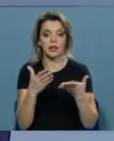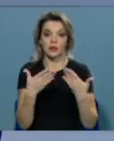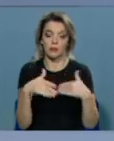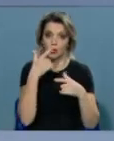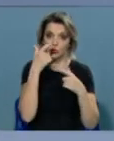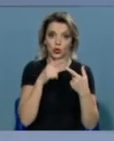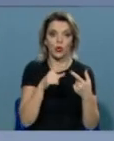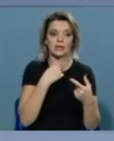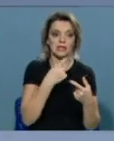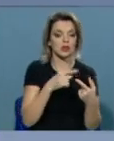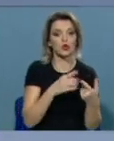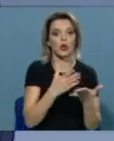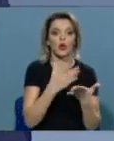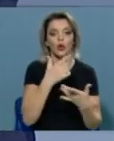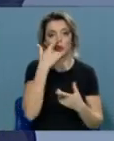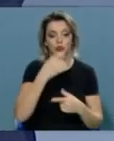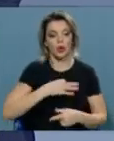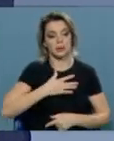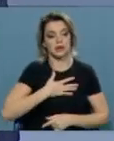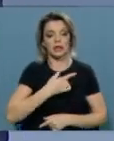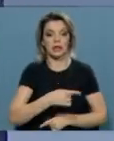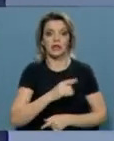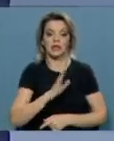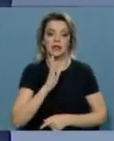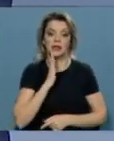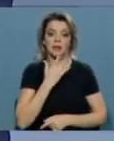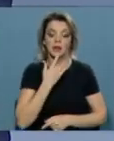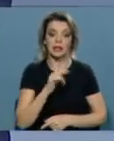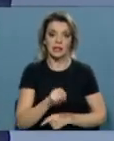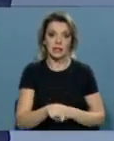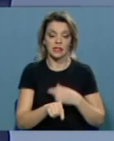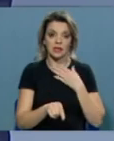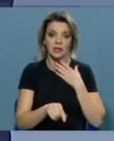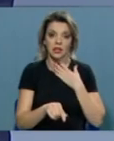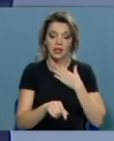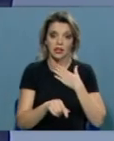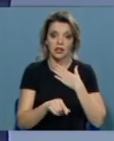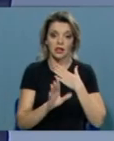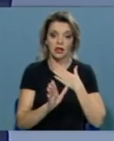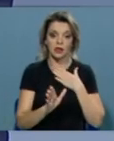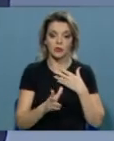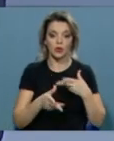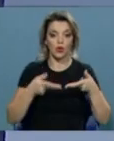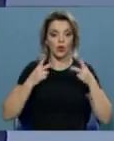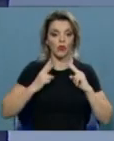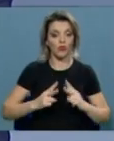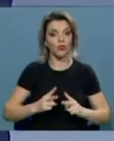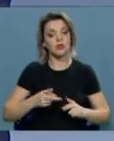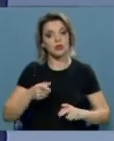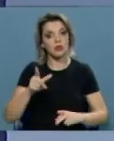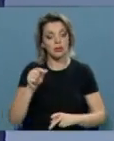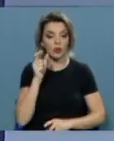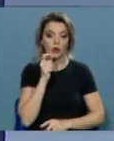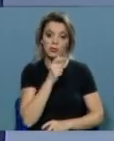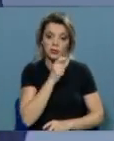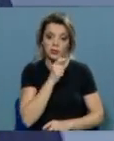anteriores não podem cobrar os refrigerantes em em alternativas de conforto e compromisso